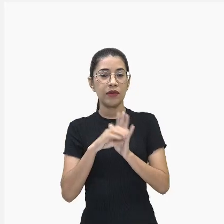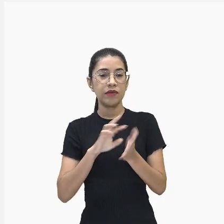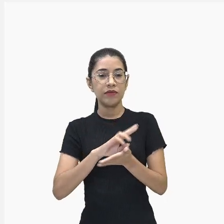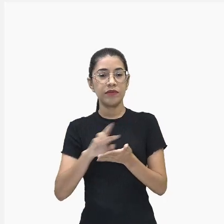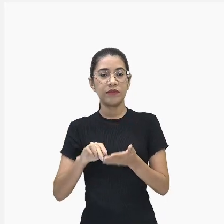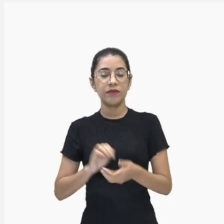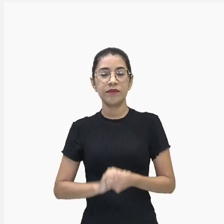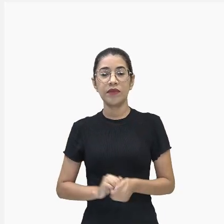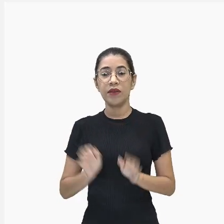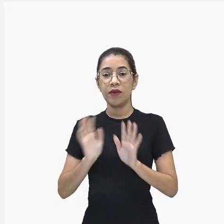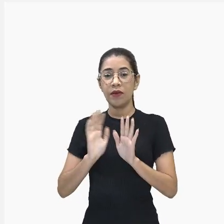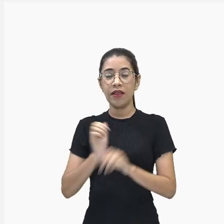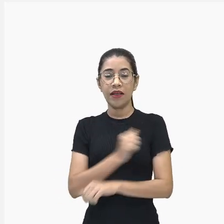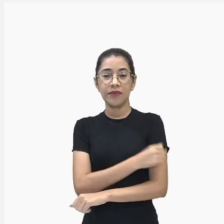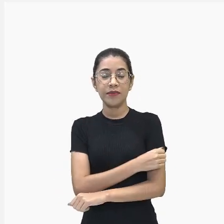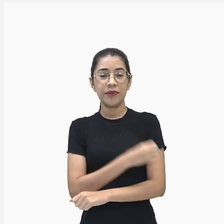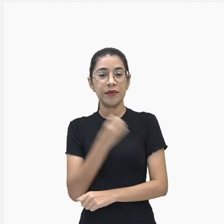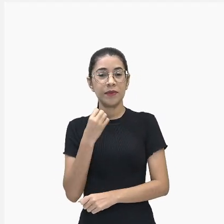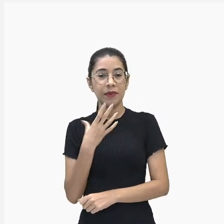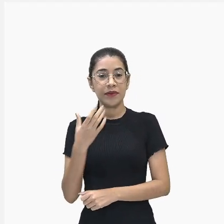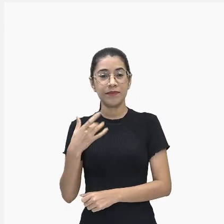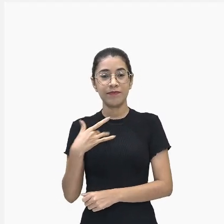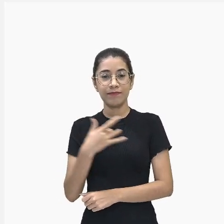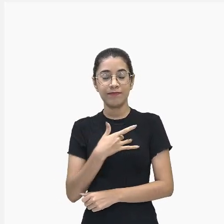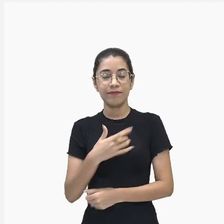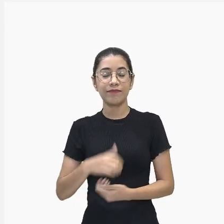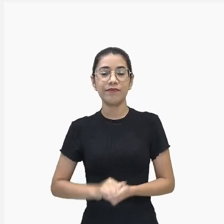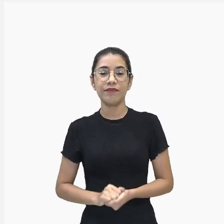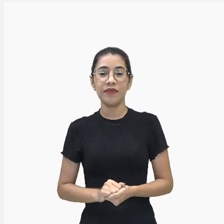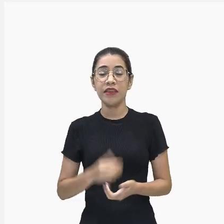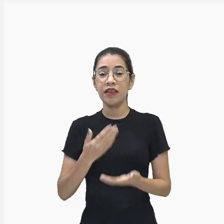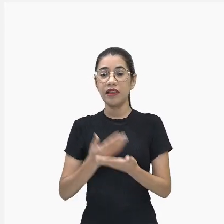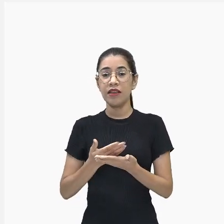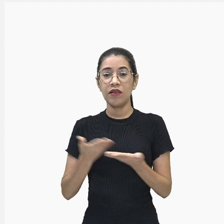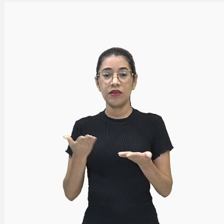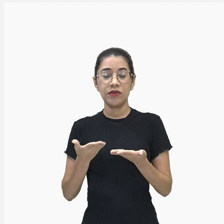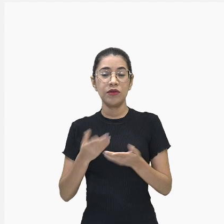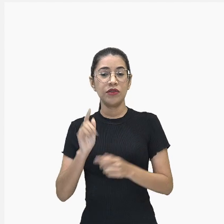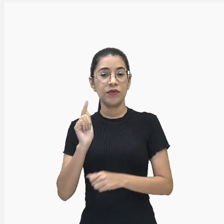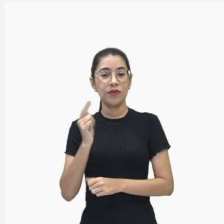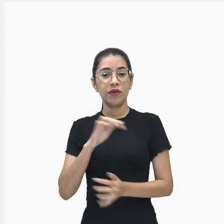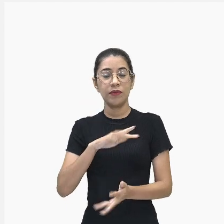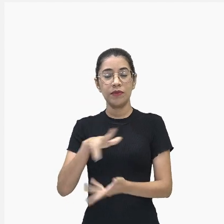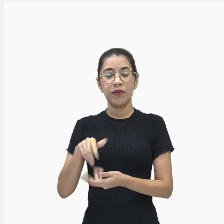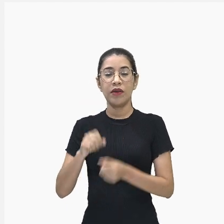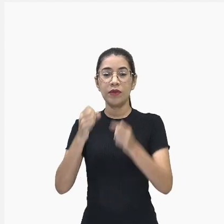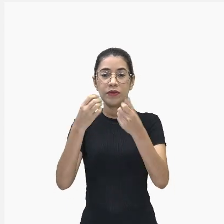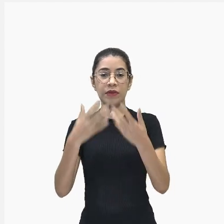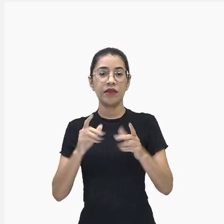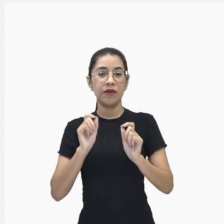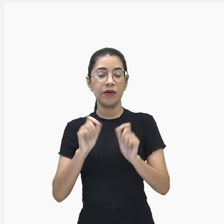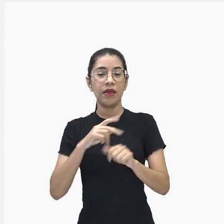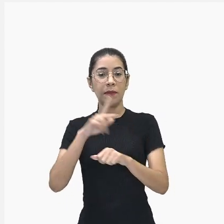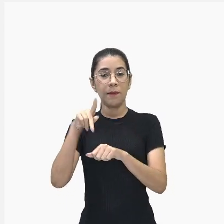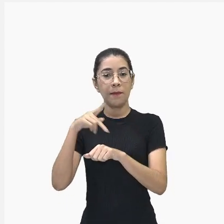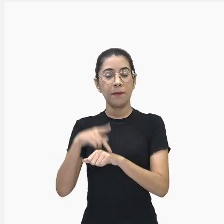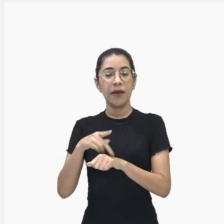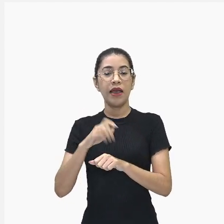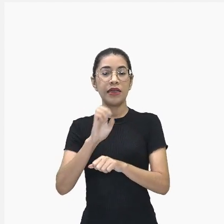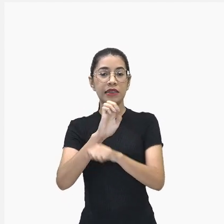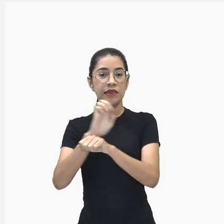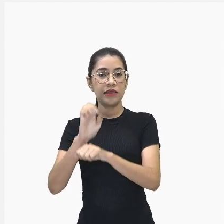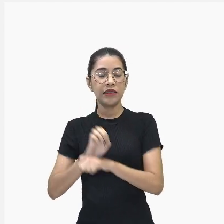conceitos. Olá, turmas! Tudo bem com vocês? Nessa aula de geografia, vamos falar de país,